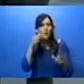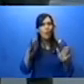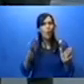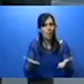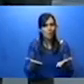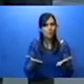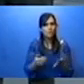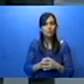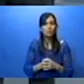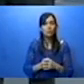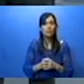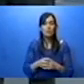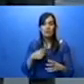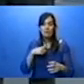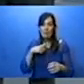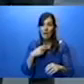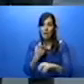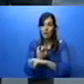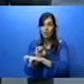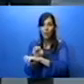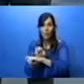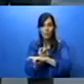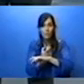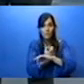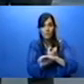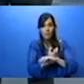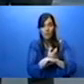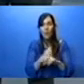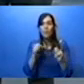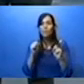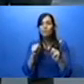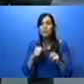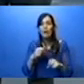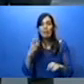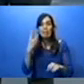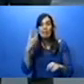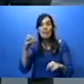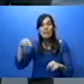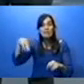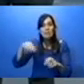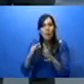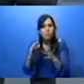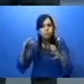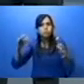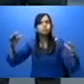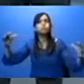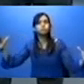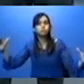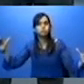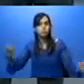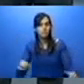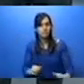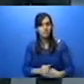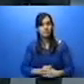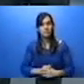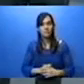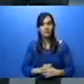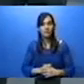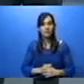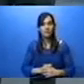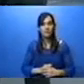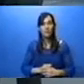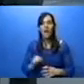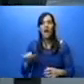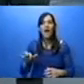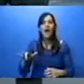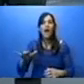atualmente. Alguns escorpiões do ambiente aquático podiam atingir 2, 3 metros de comprimento. Agora, aracnídeos